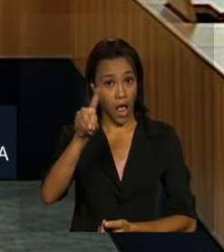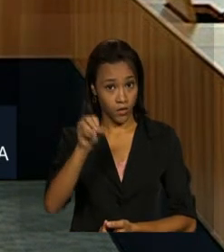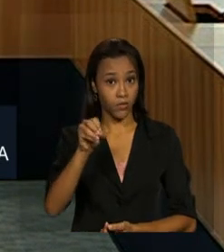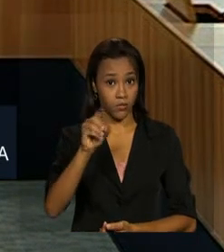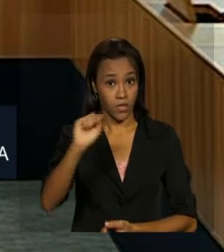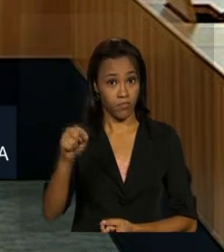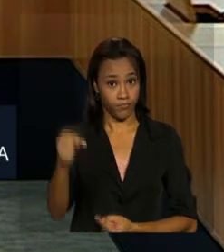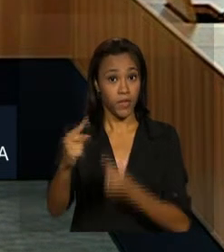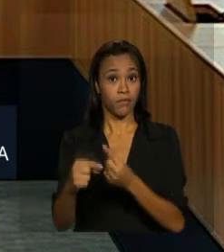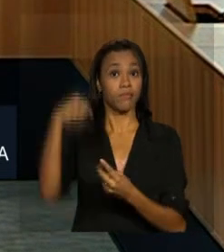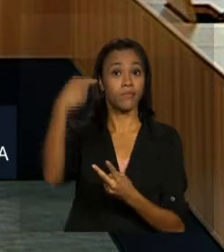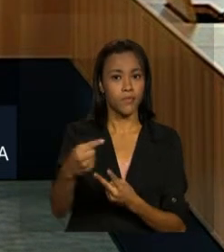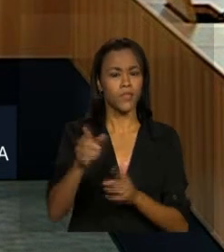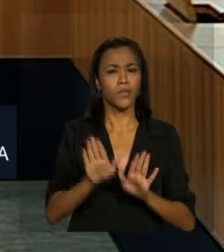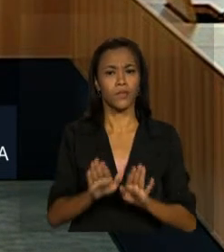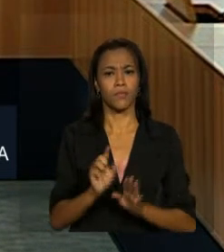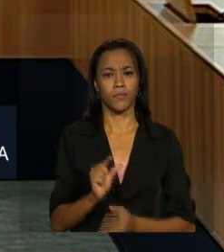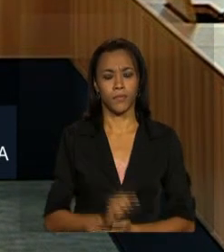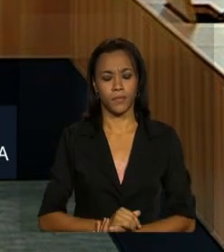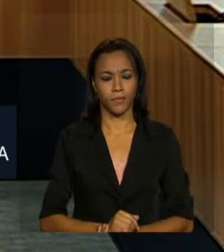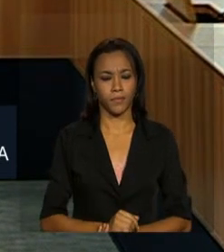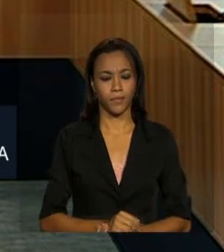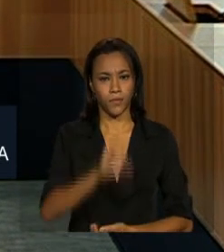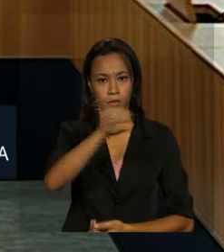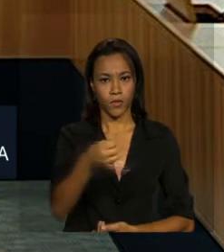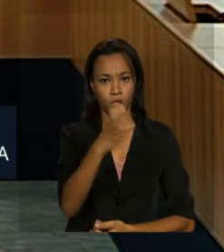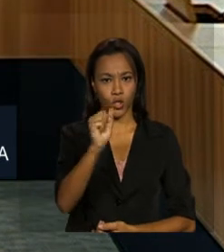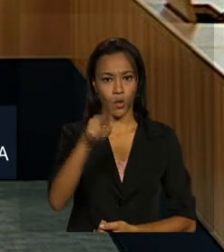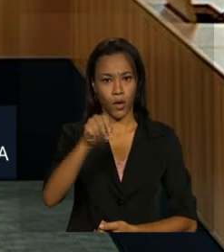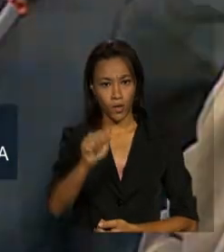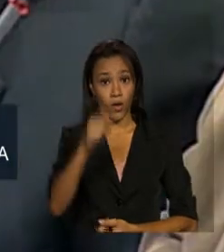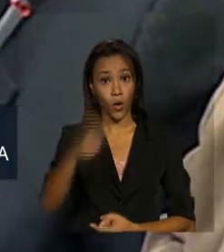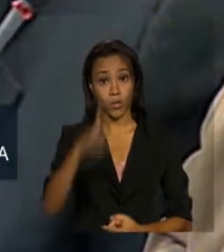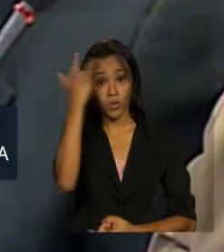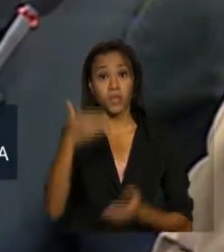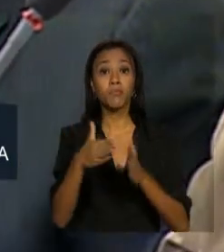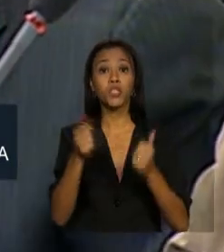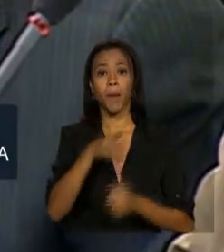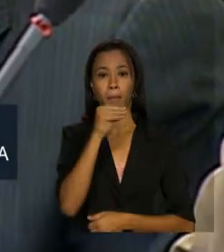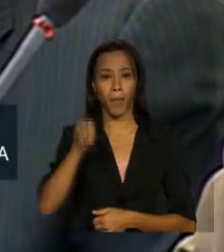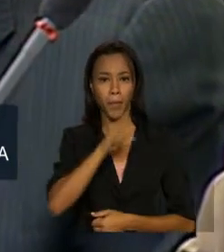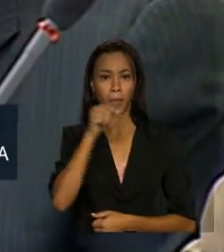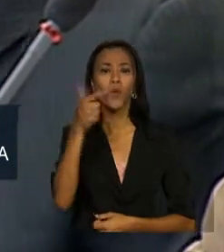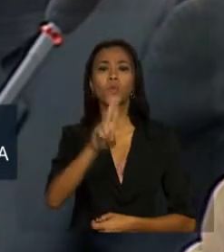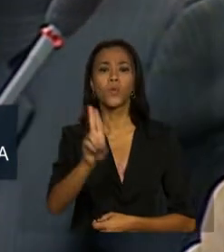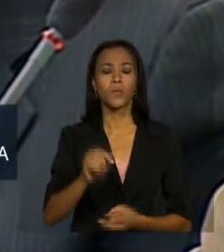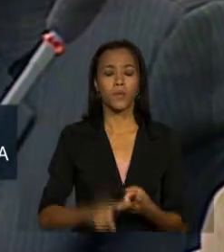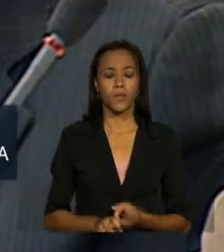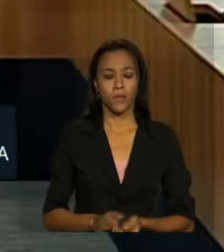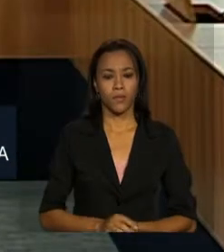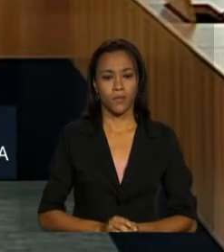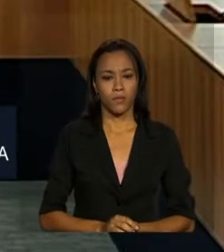em seguida. Só um momento, Ricardo. Em seguida, Joana. Tem mais outra pessoa que pediu a palavra. Seu nome, por favor.